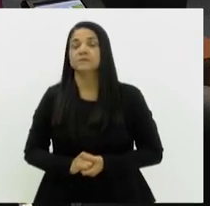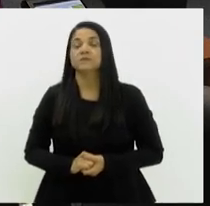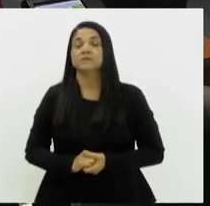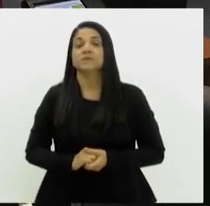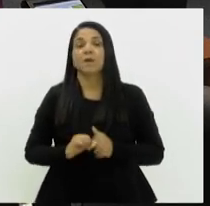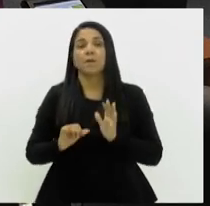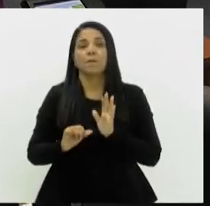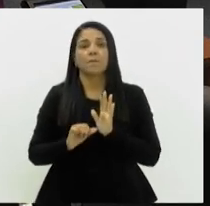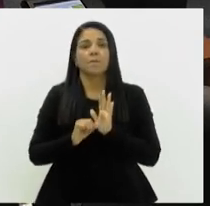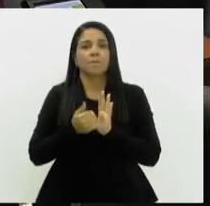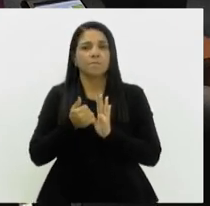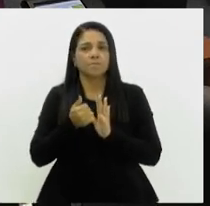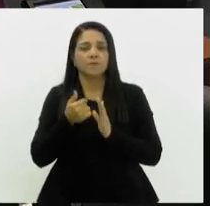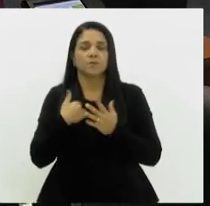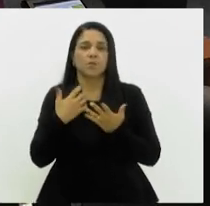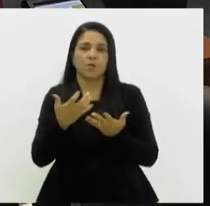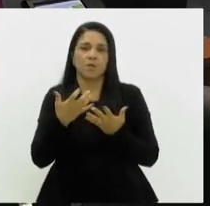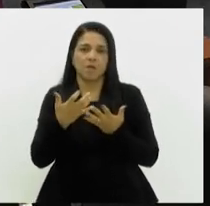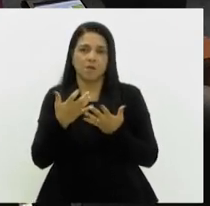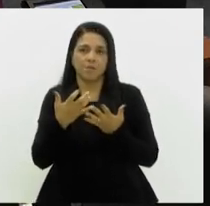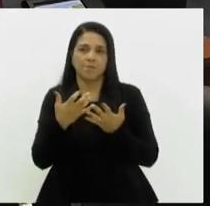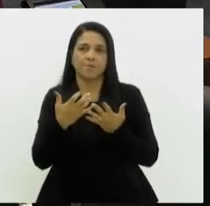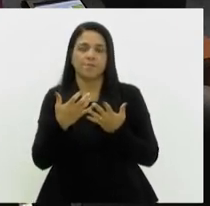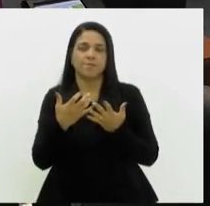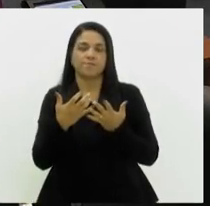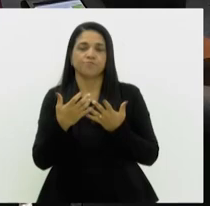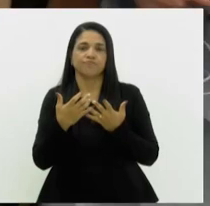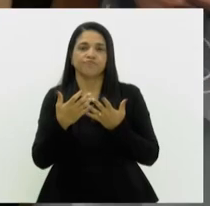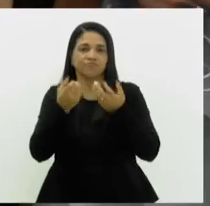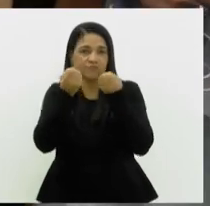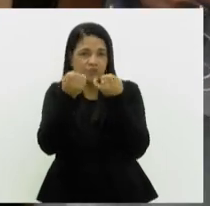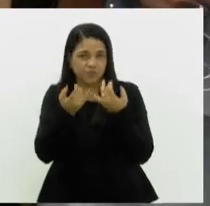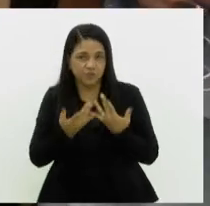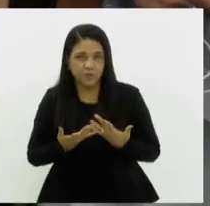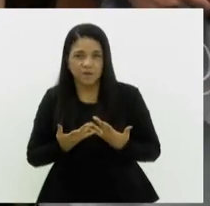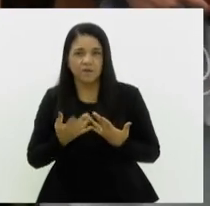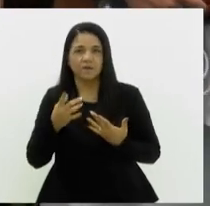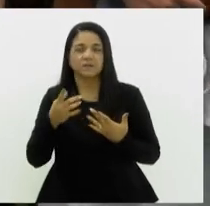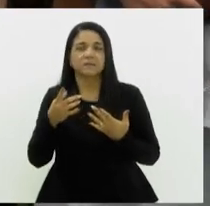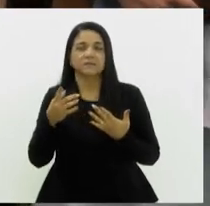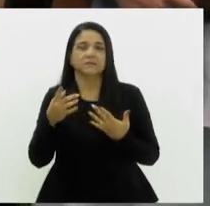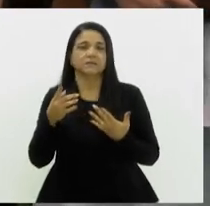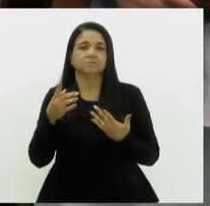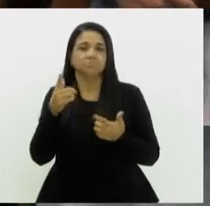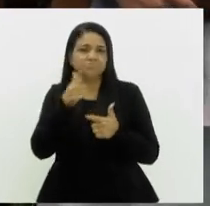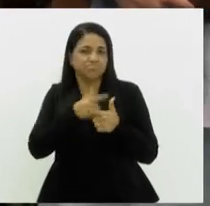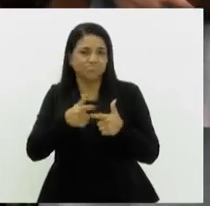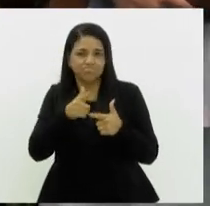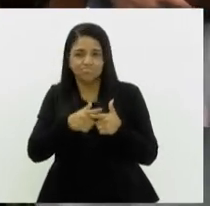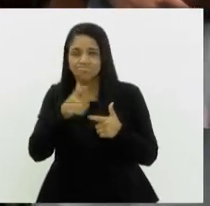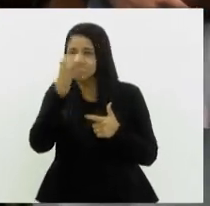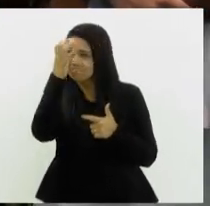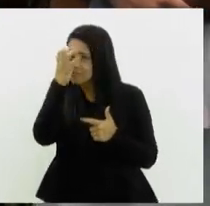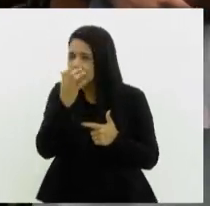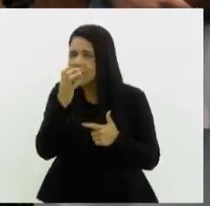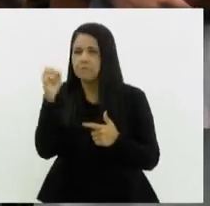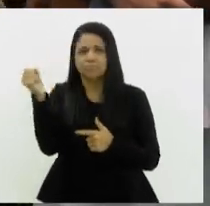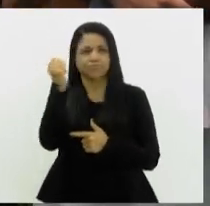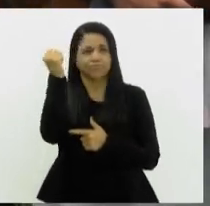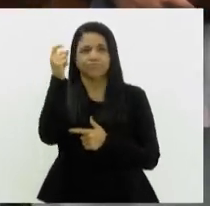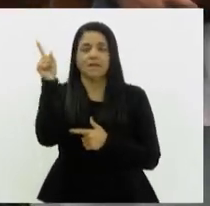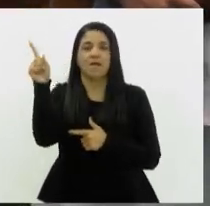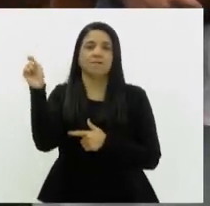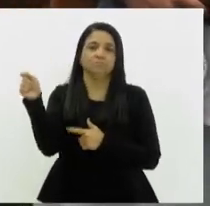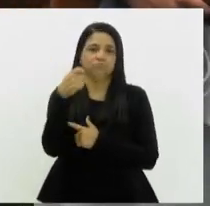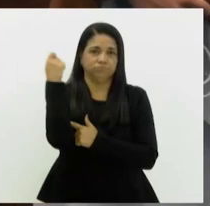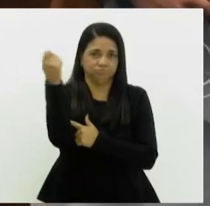lugar, eu quero destacar que essa tragédia que está acontecendo no Rio Grande do Sul, ela é uma tragédia que a gente aqui no Rio de Janeiro